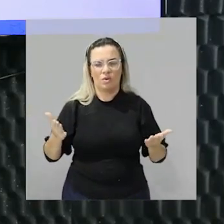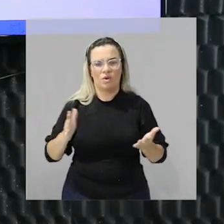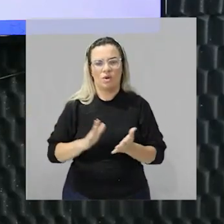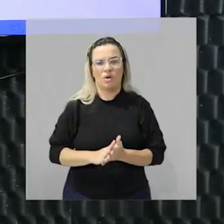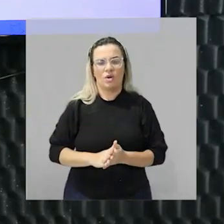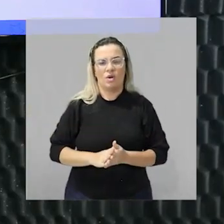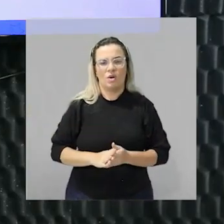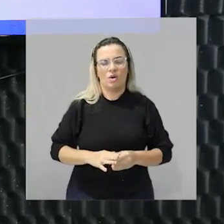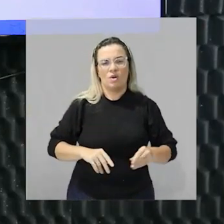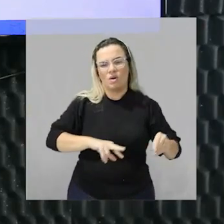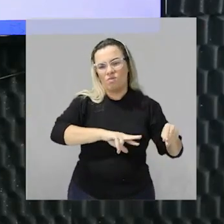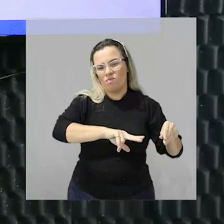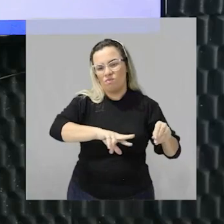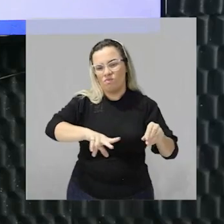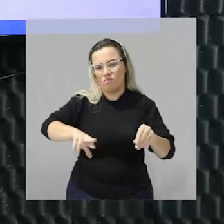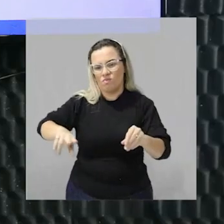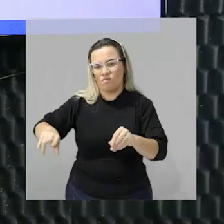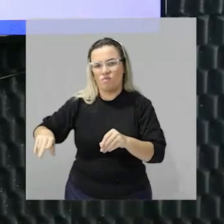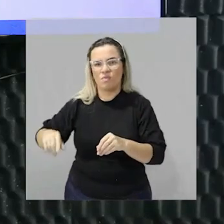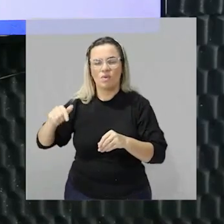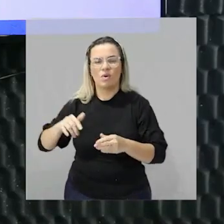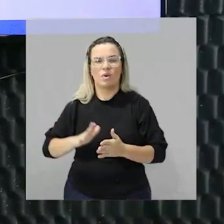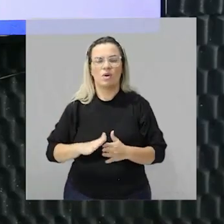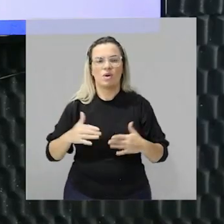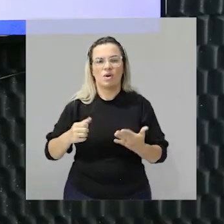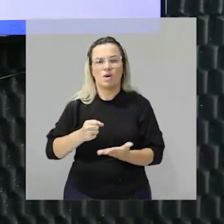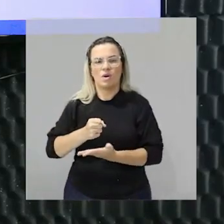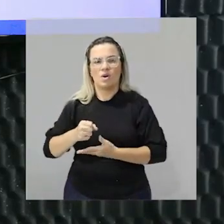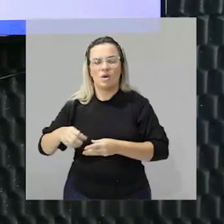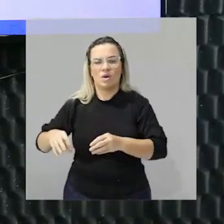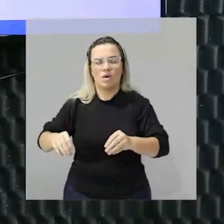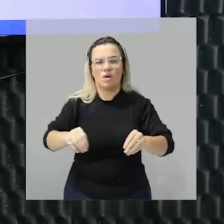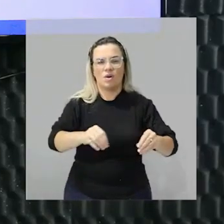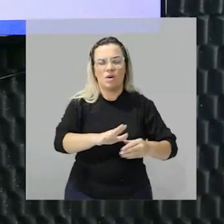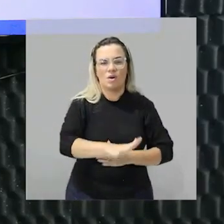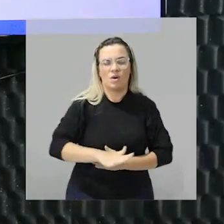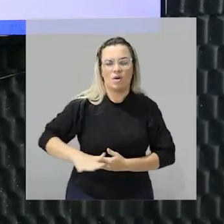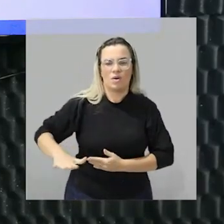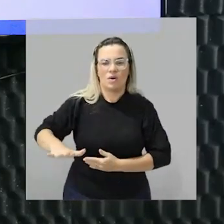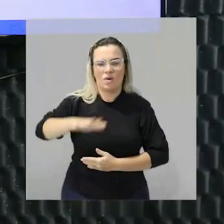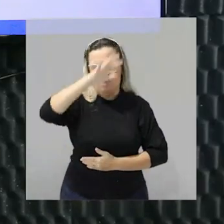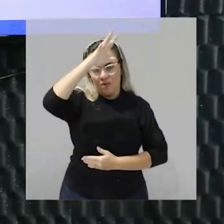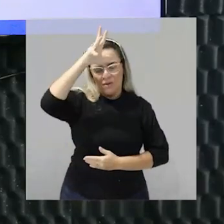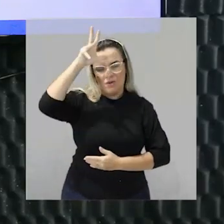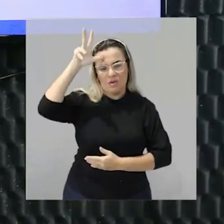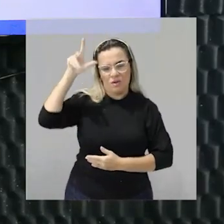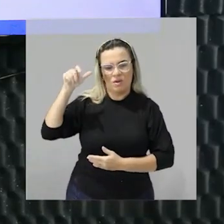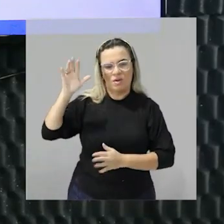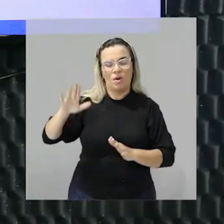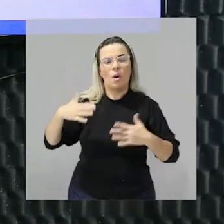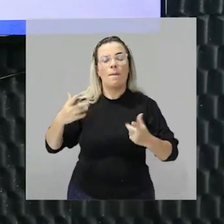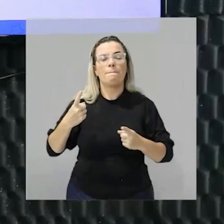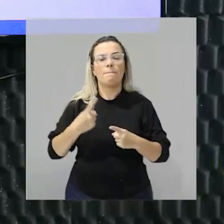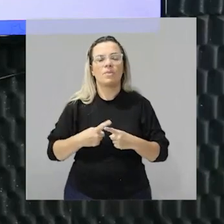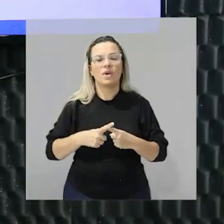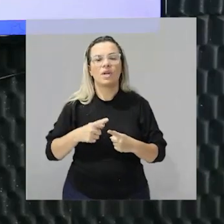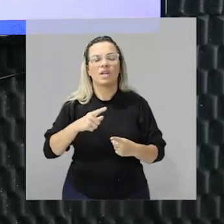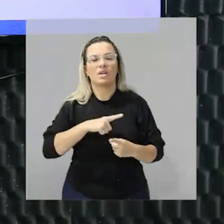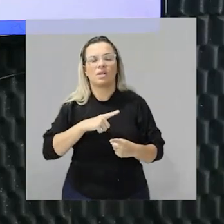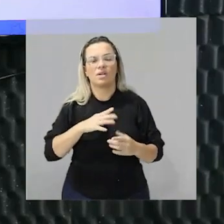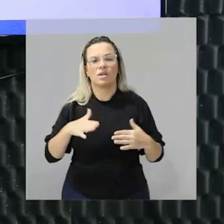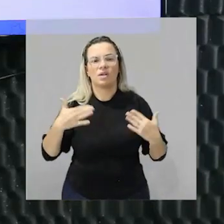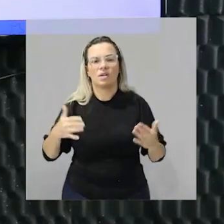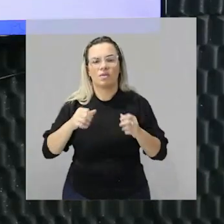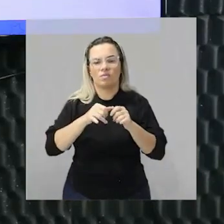mineração, por que ela ganha basicamente terreno e muito campo na região amazônica? Quer dizer, ela